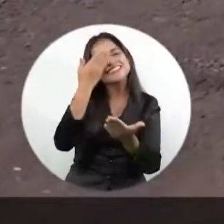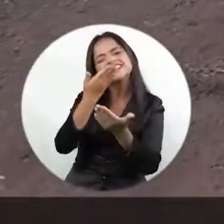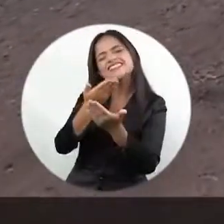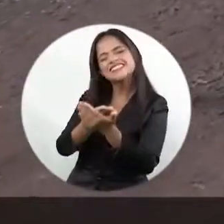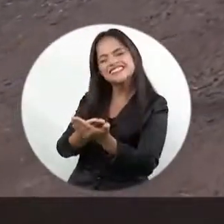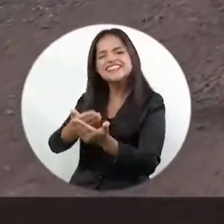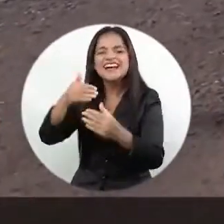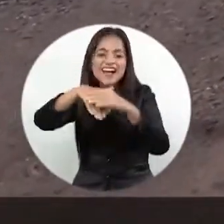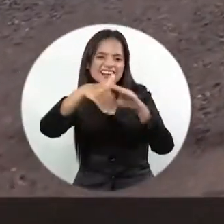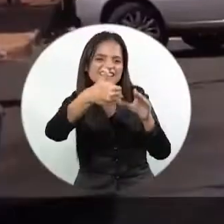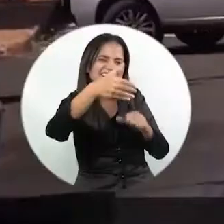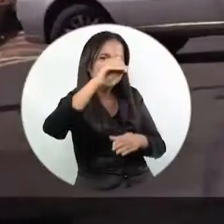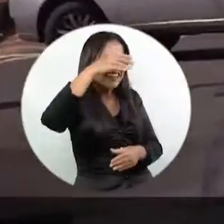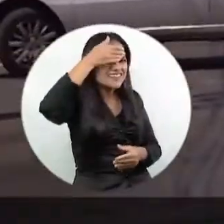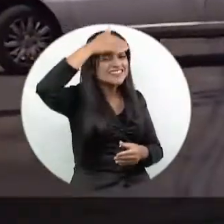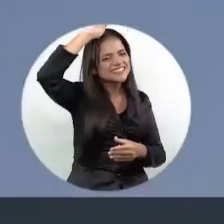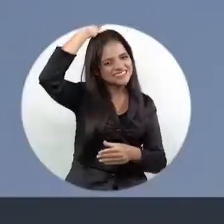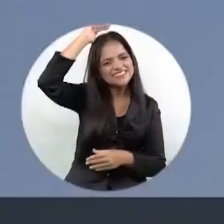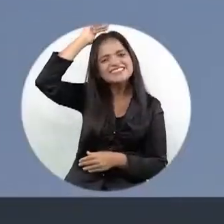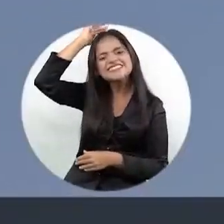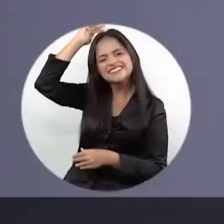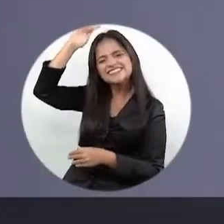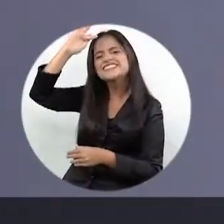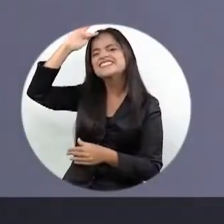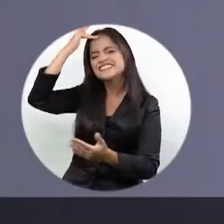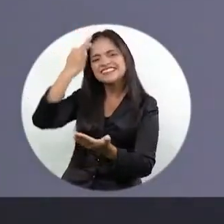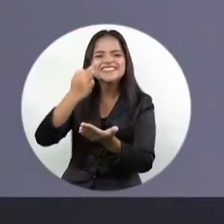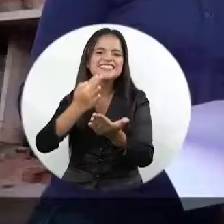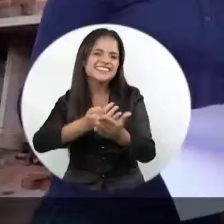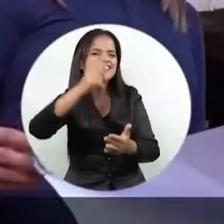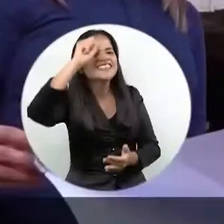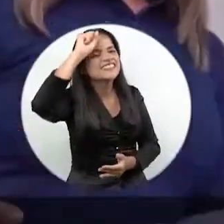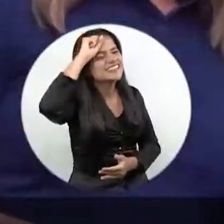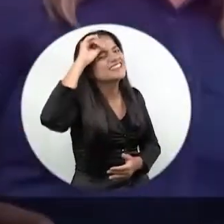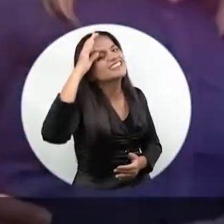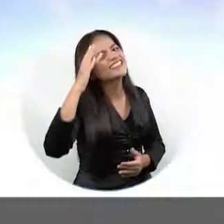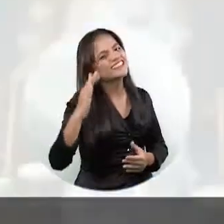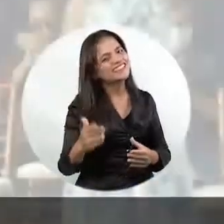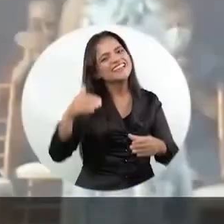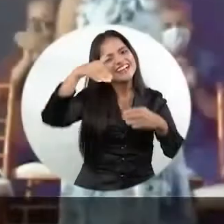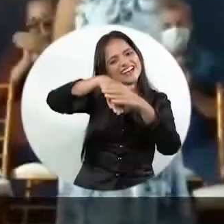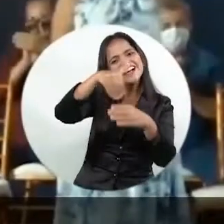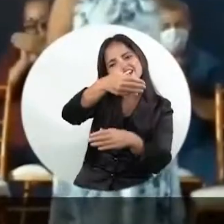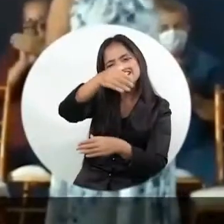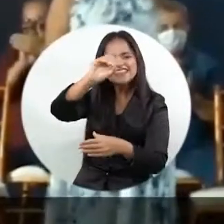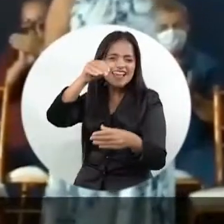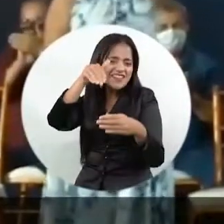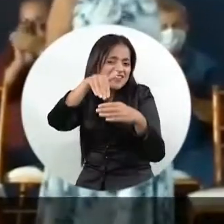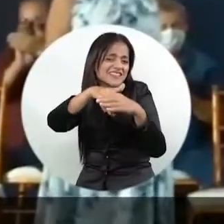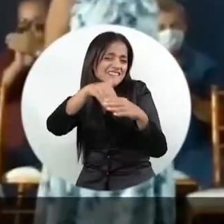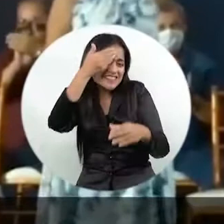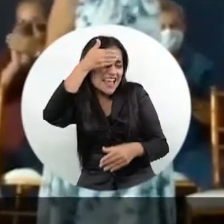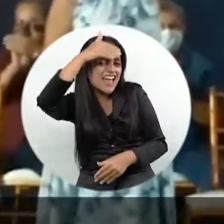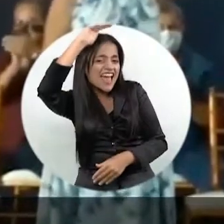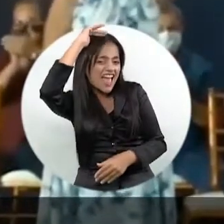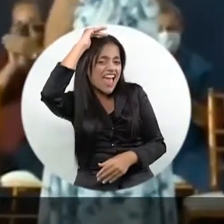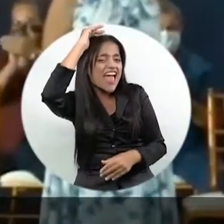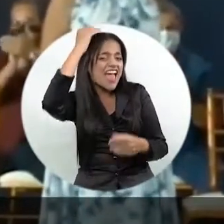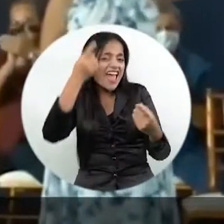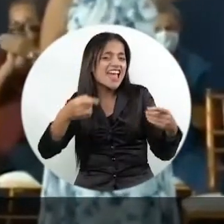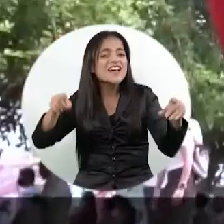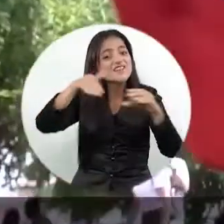voto no Zé. Voto no 10, voto no Zé. É Zé e doutora